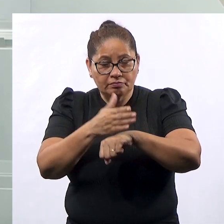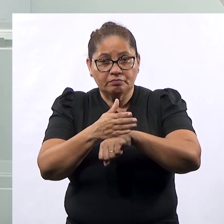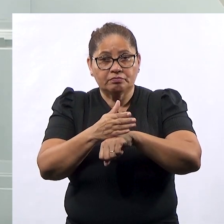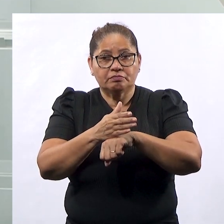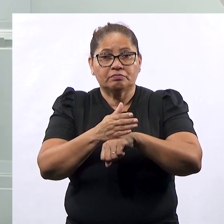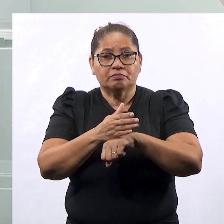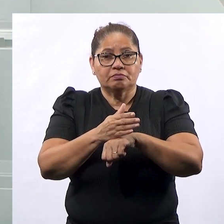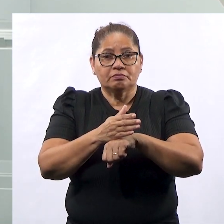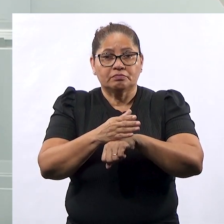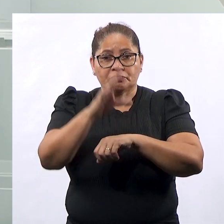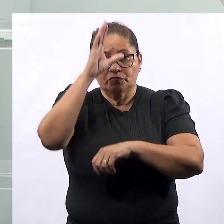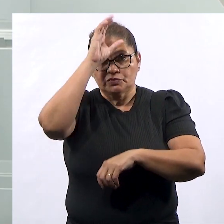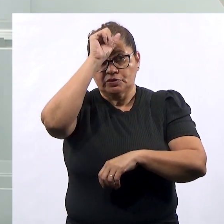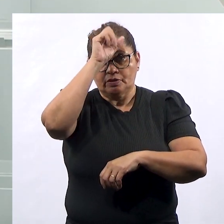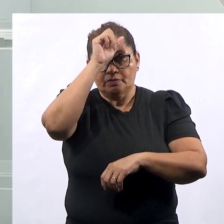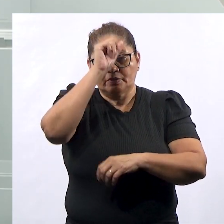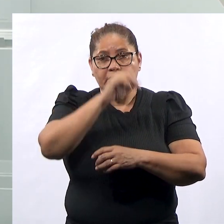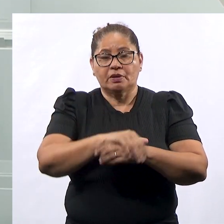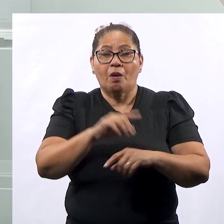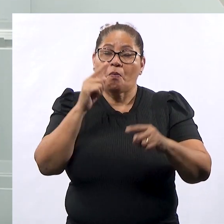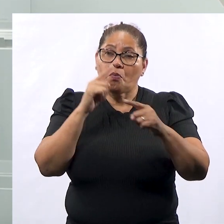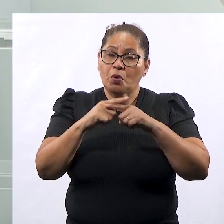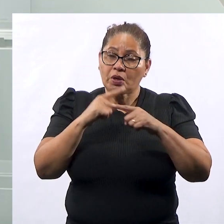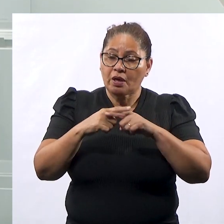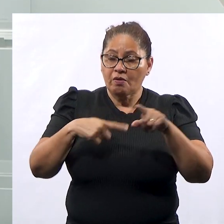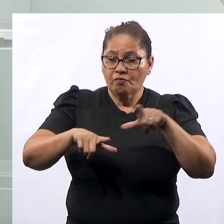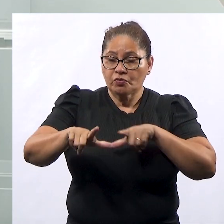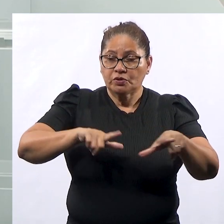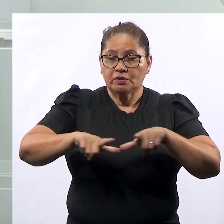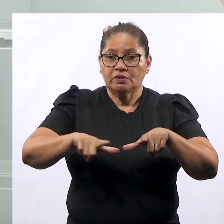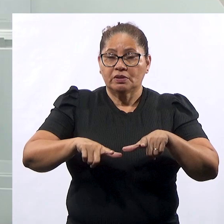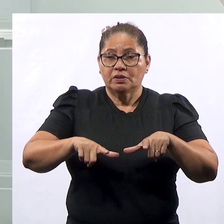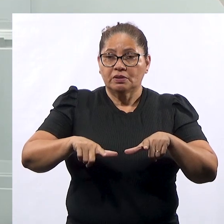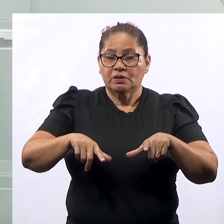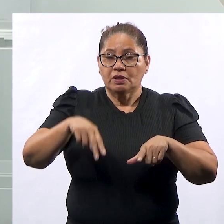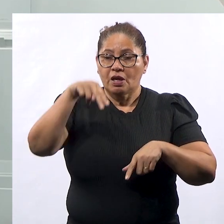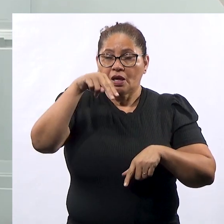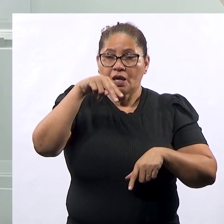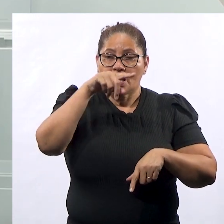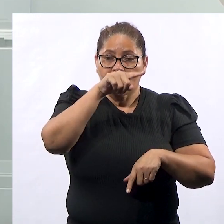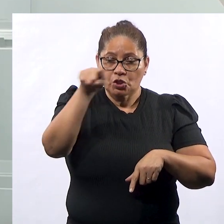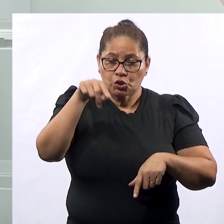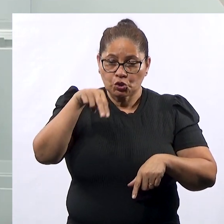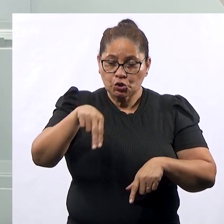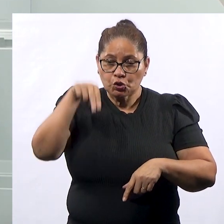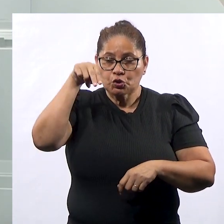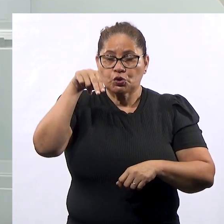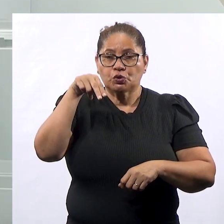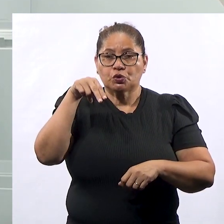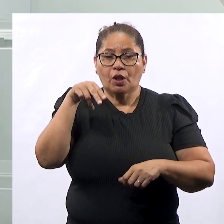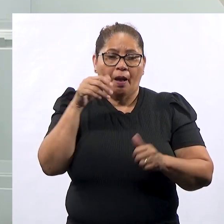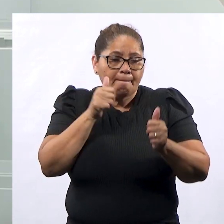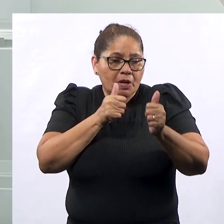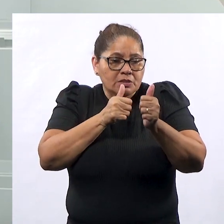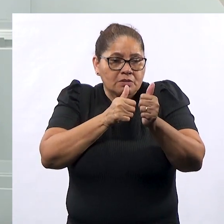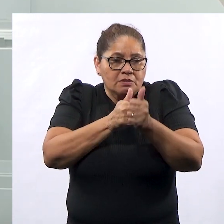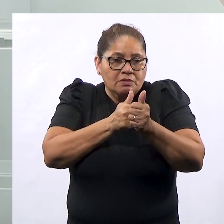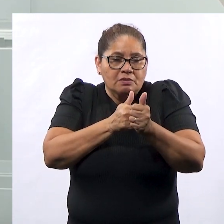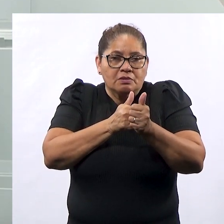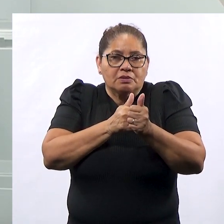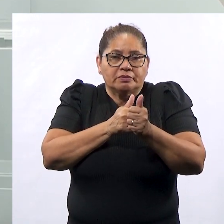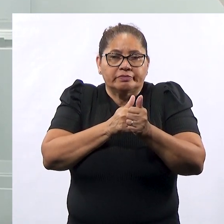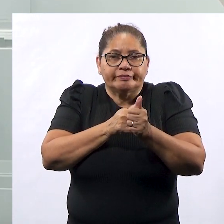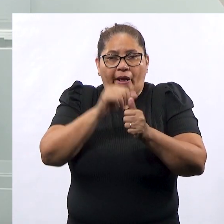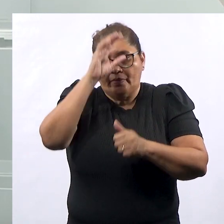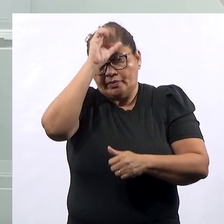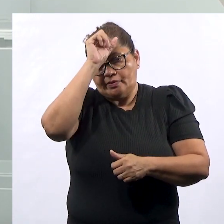da avaliação ela é uma prática de aprendizagem, porque eu vou trabalhar na zona de desenvolvimento proximal do sujeito que